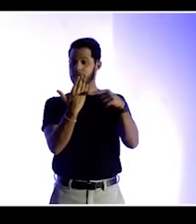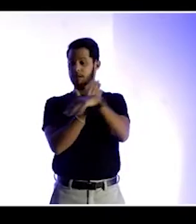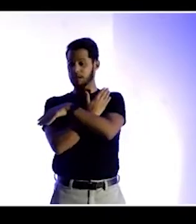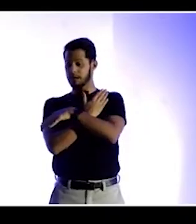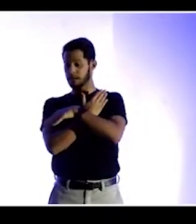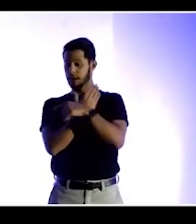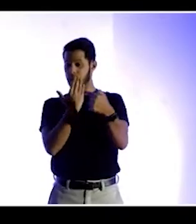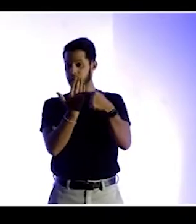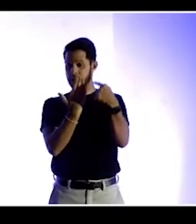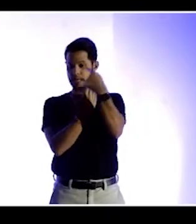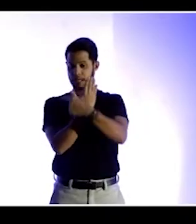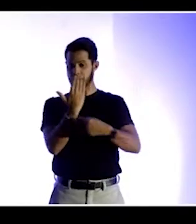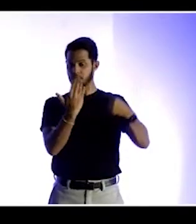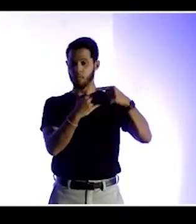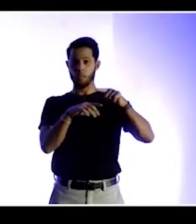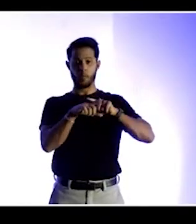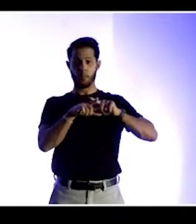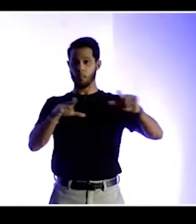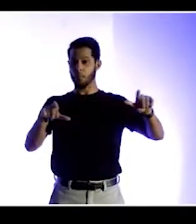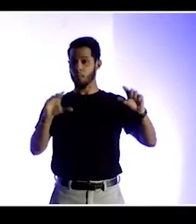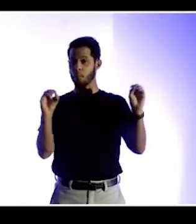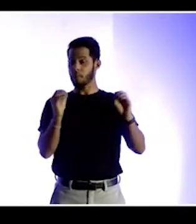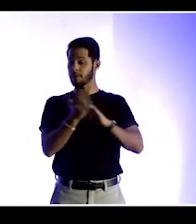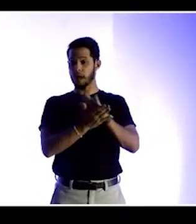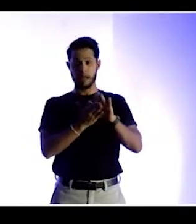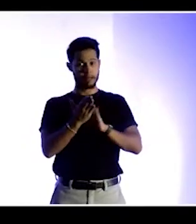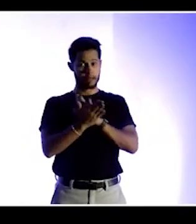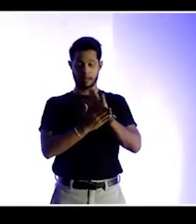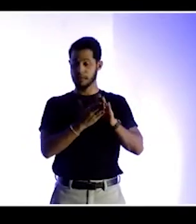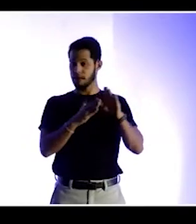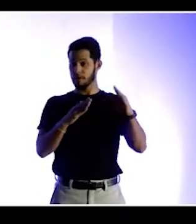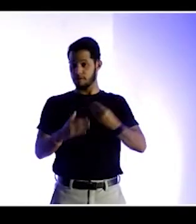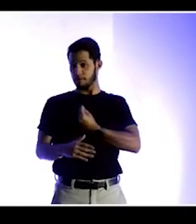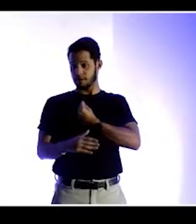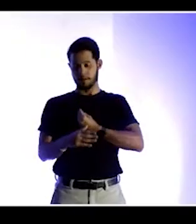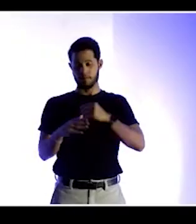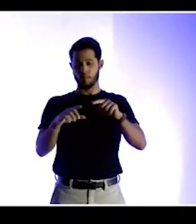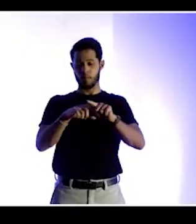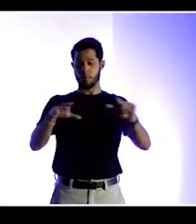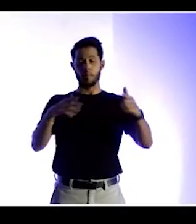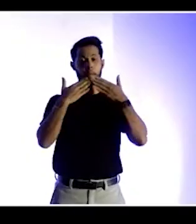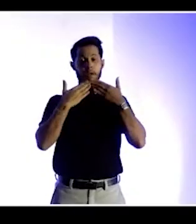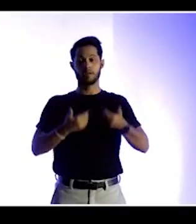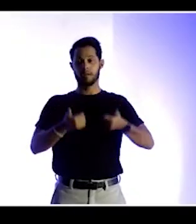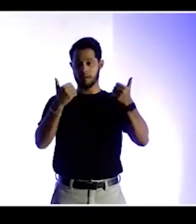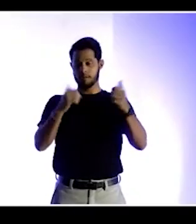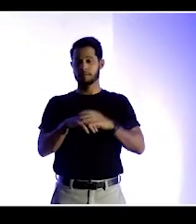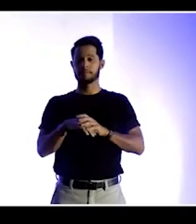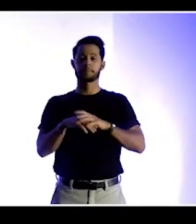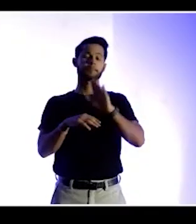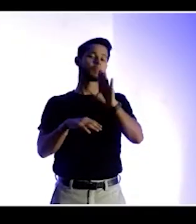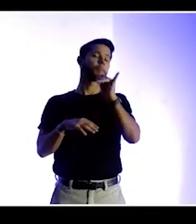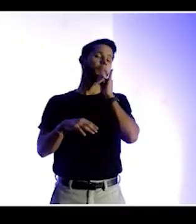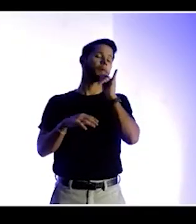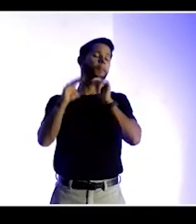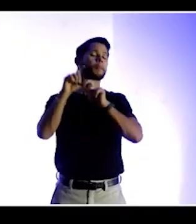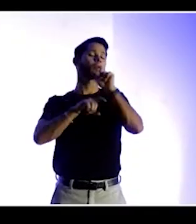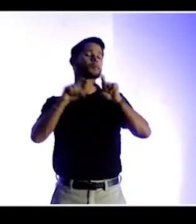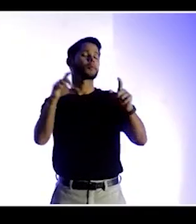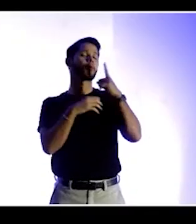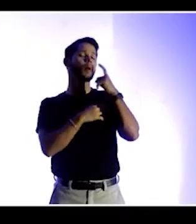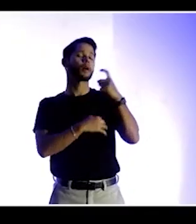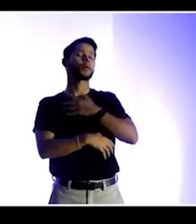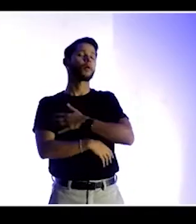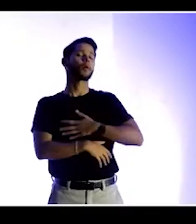não ocupa espaço nenhum. Esse espaço já estava ocupado pelo telhado. Mas, para mostrar por que tem muita gente interessada, olha para o tamanho